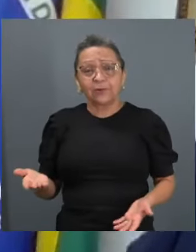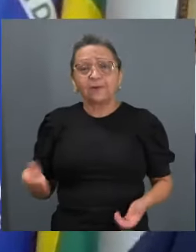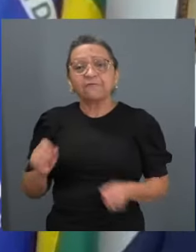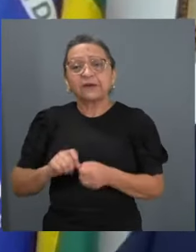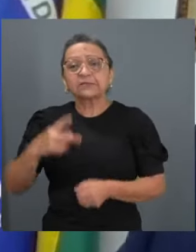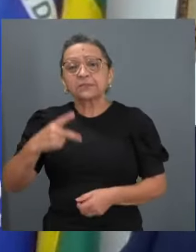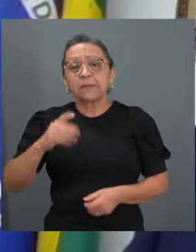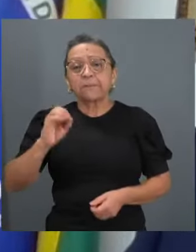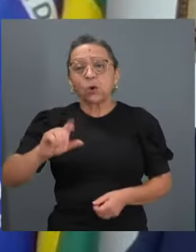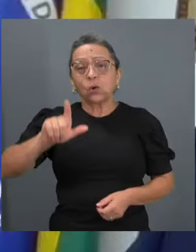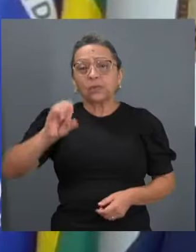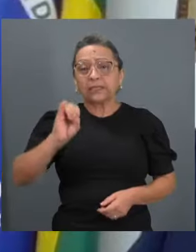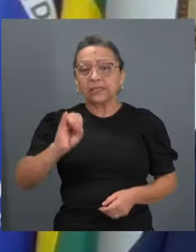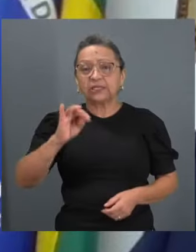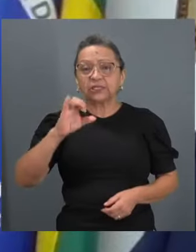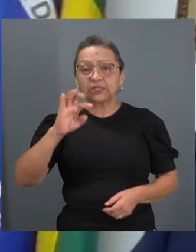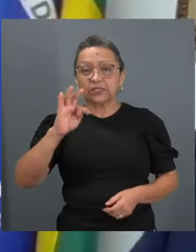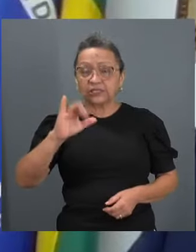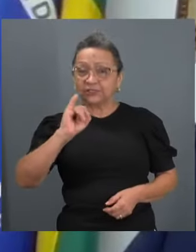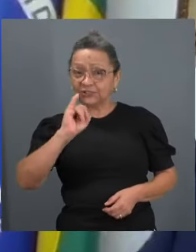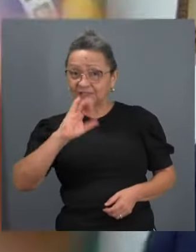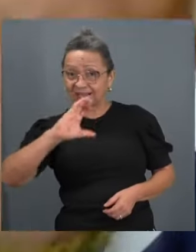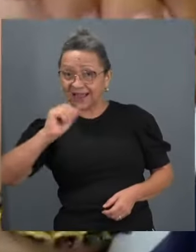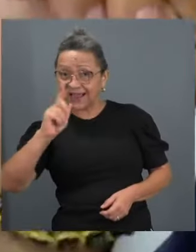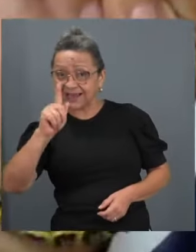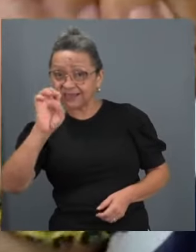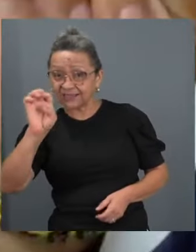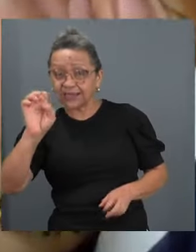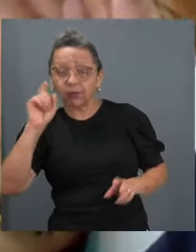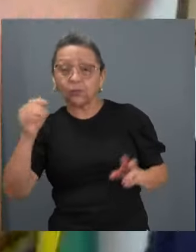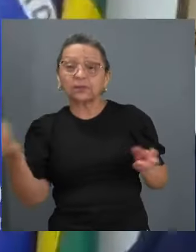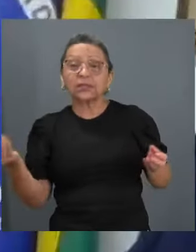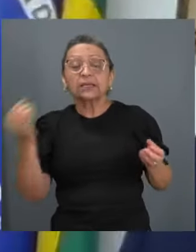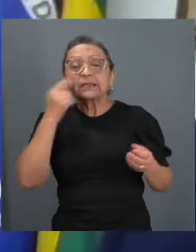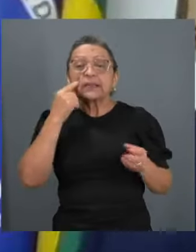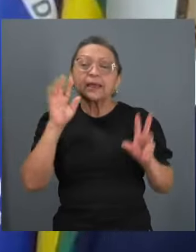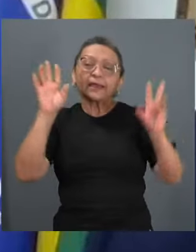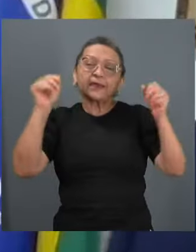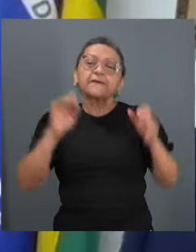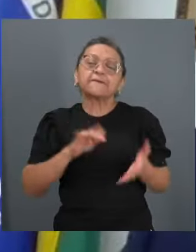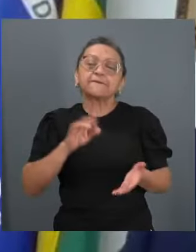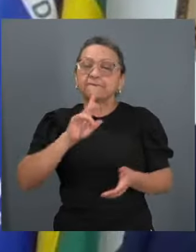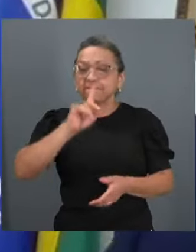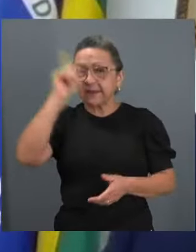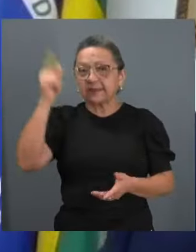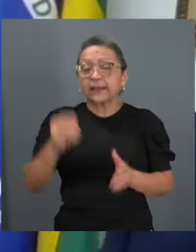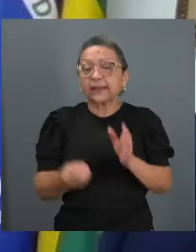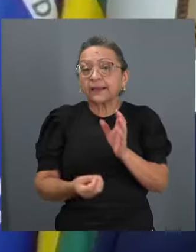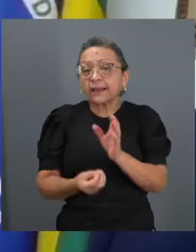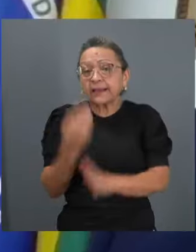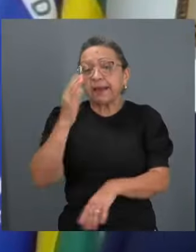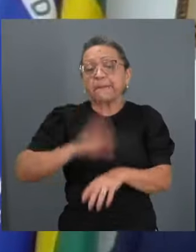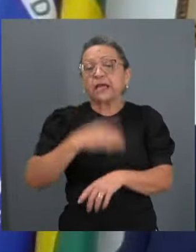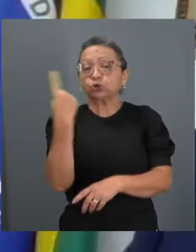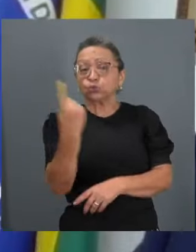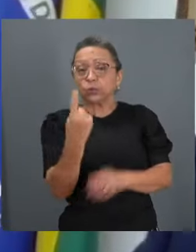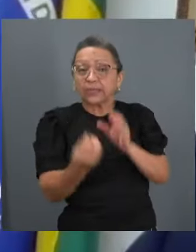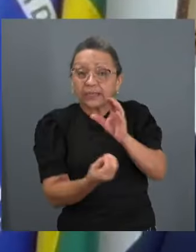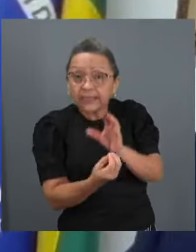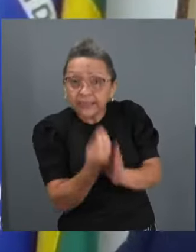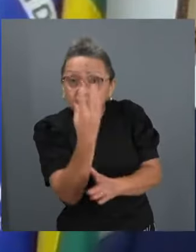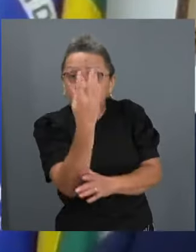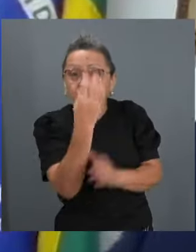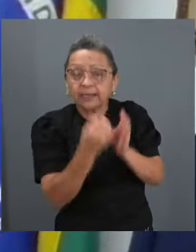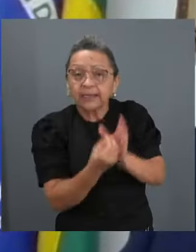coloca um interventor biônico, vamos dizer assim, cria mais um ministério, já